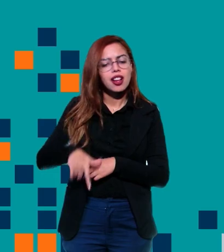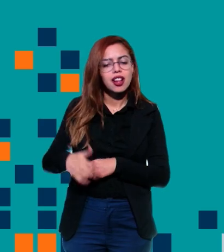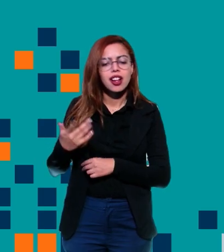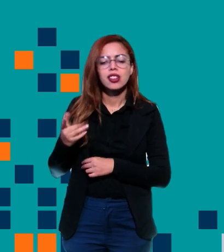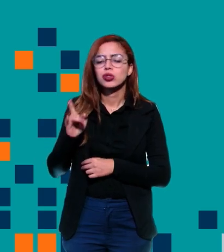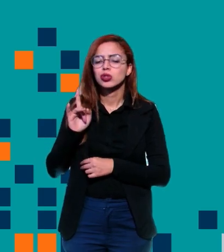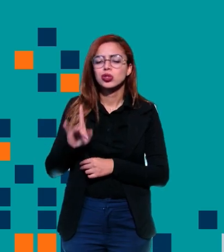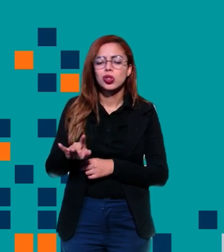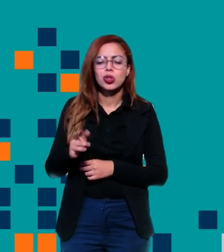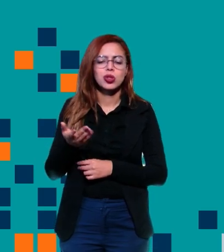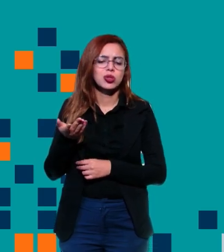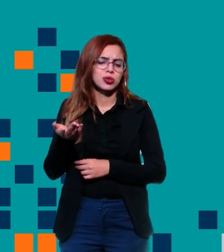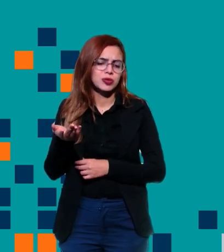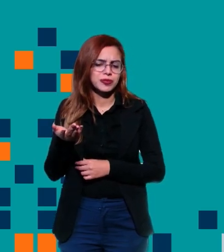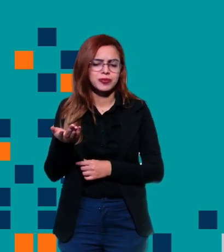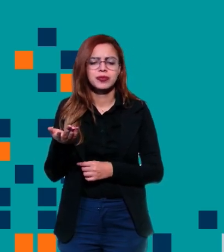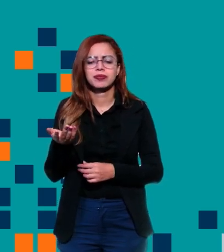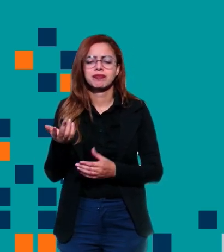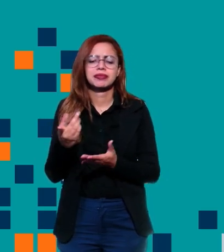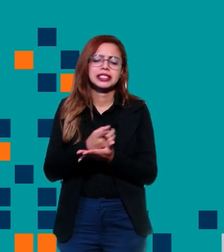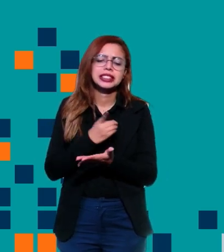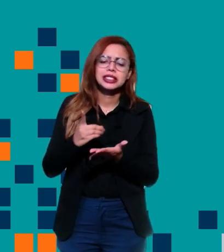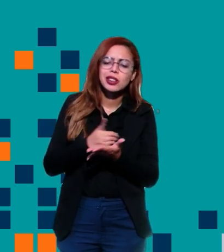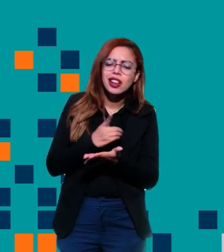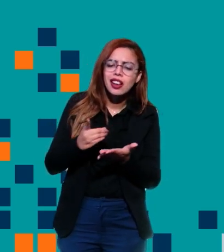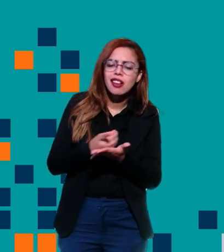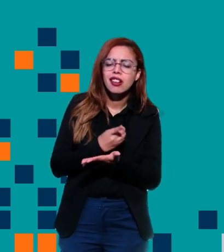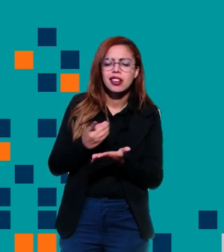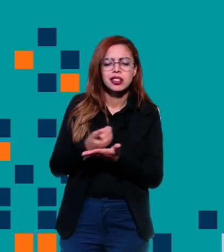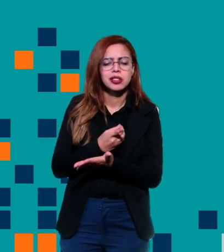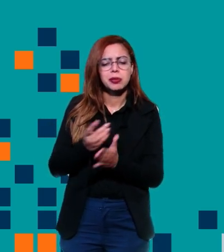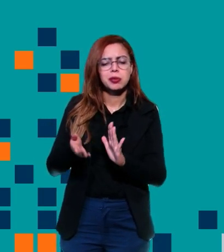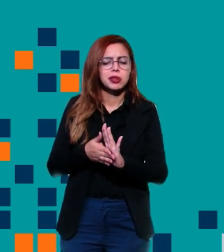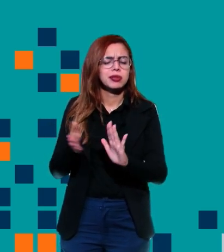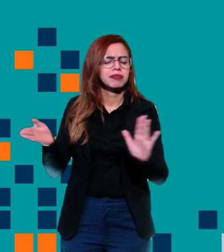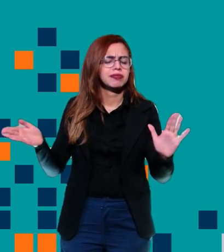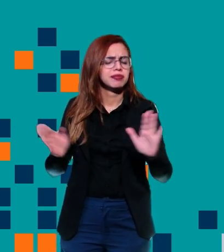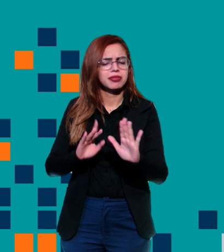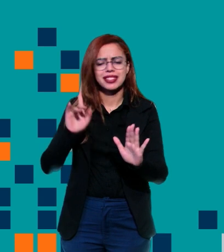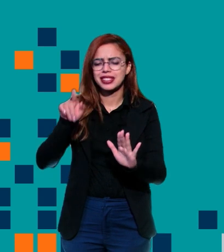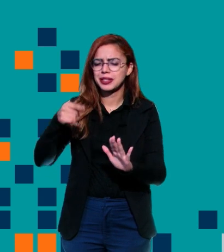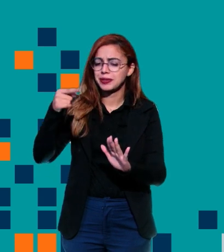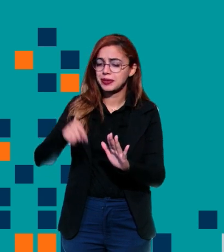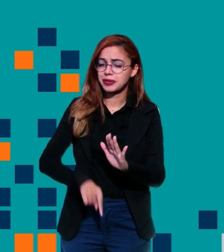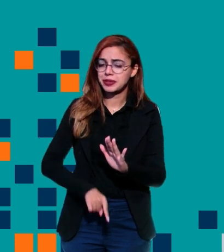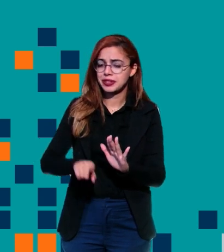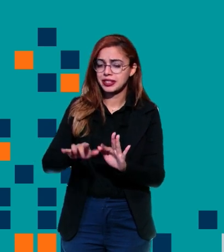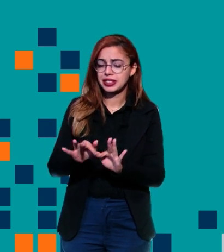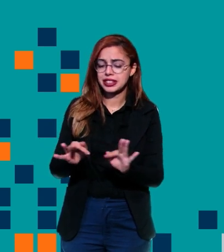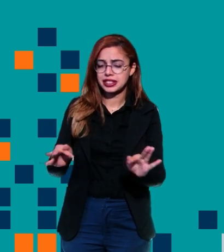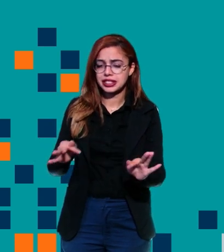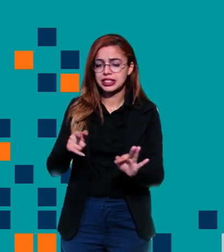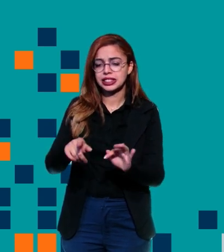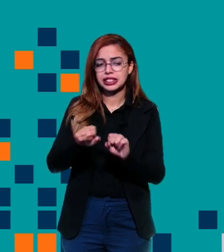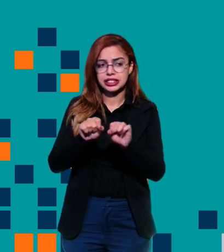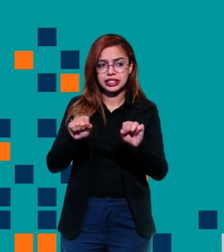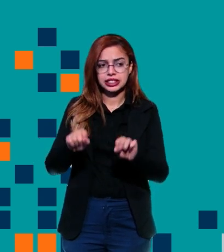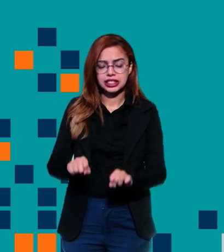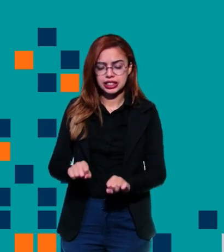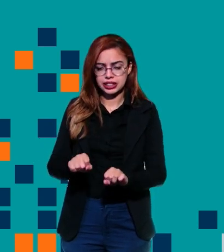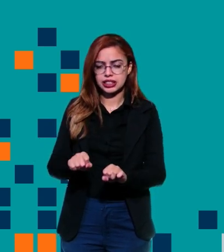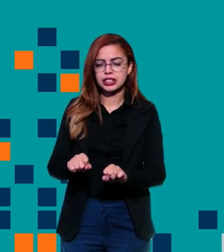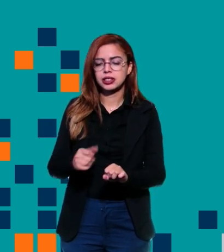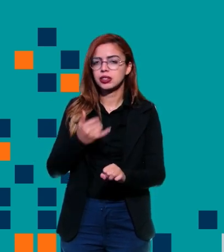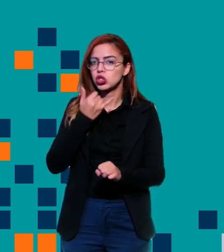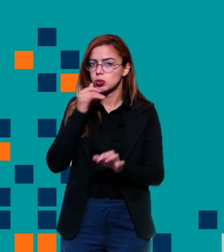só um visionário falando sobre uma ideia, mas ele ia muito fundo. Ele era muito técnico, ideias, sem né? dúvida. E